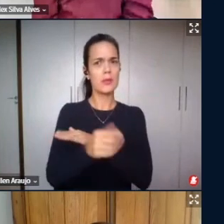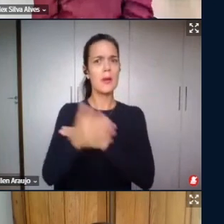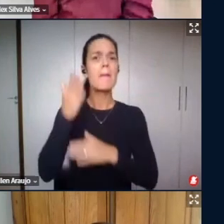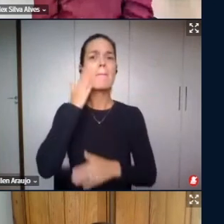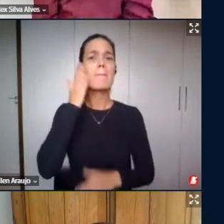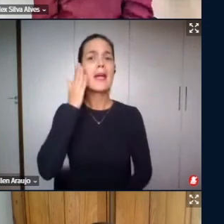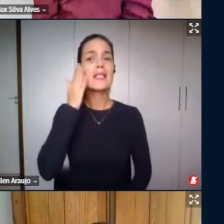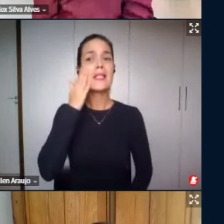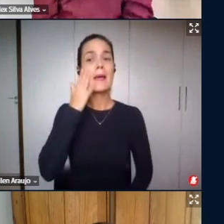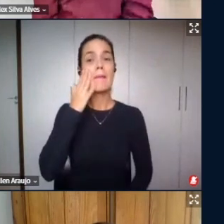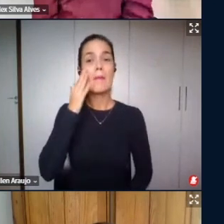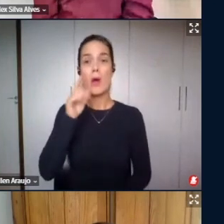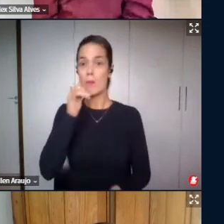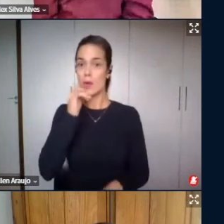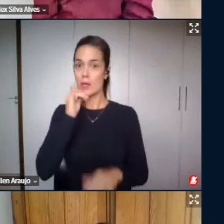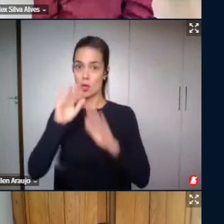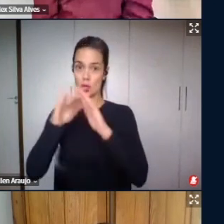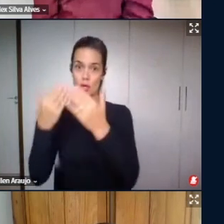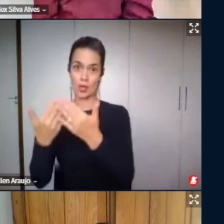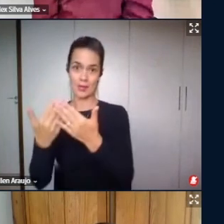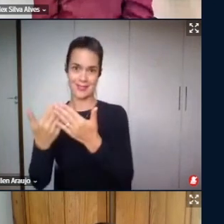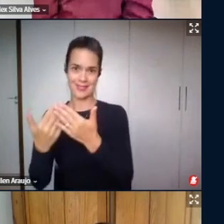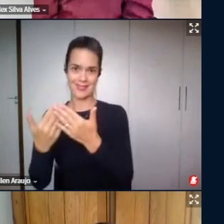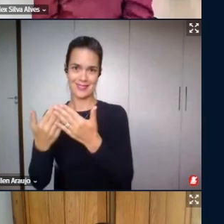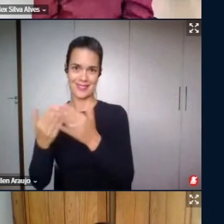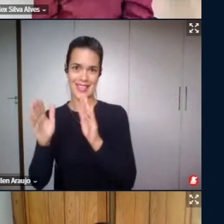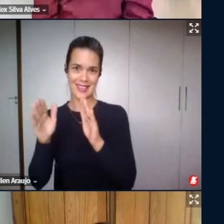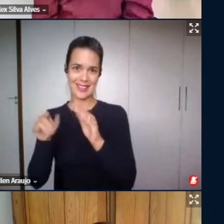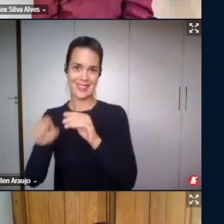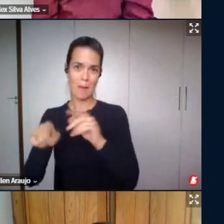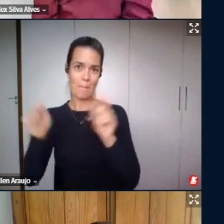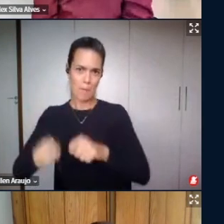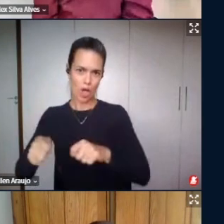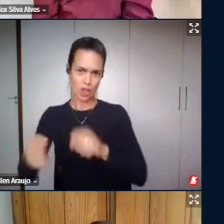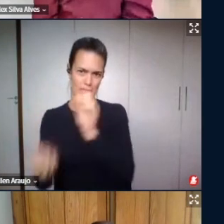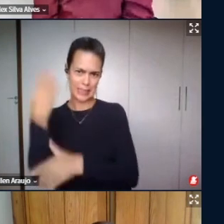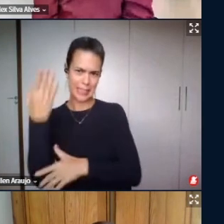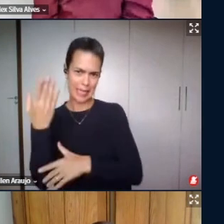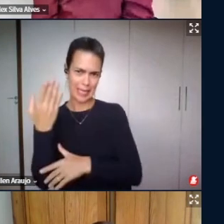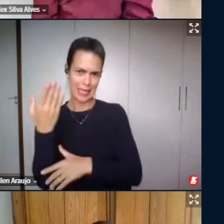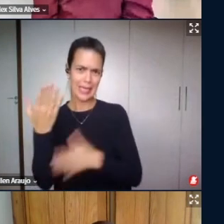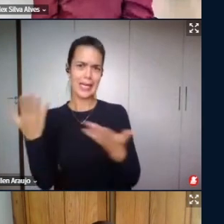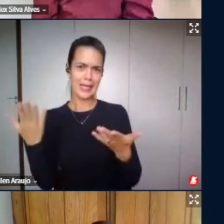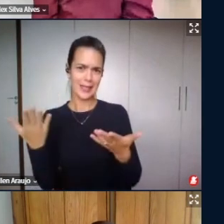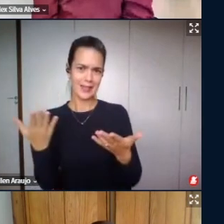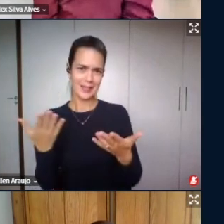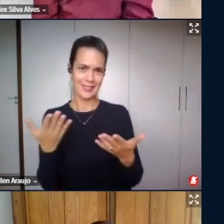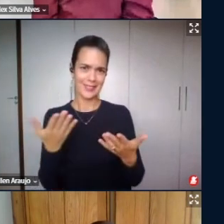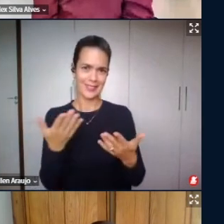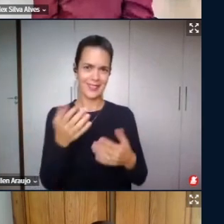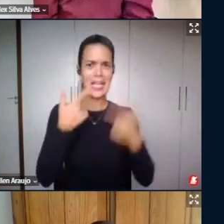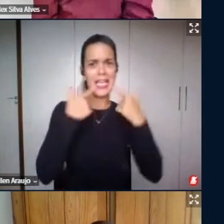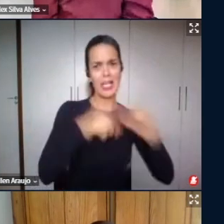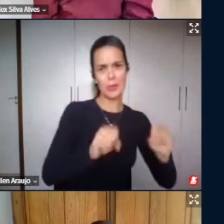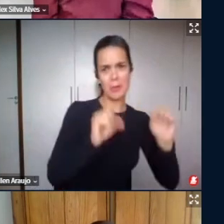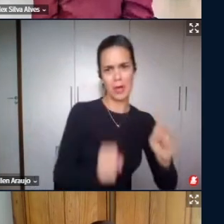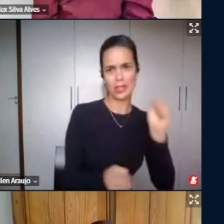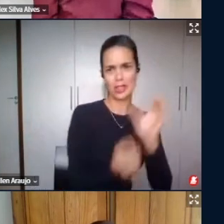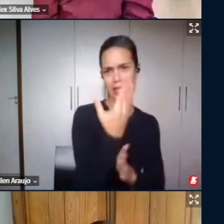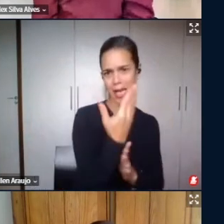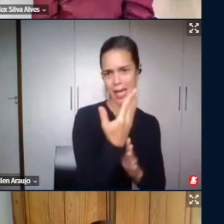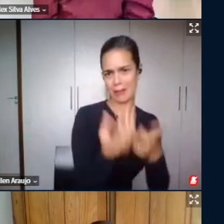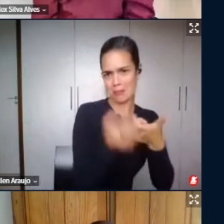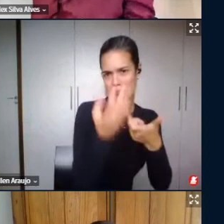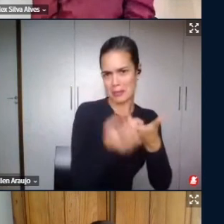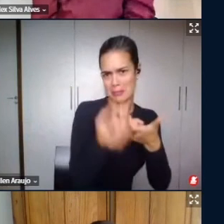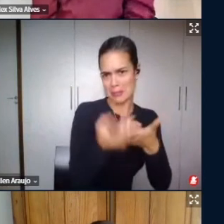da educação cria e uma pessoa da linguística não cria. Se o da linguística é variante, o outro é que é o padrão. E vice-versa. Tá? Eu vou deixar